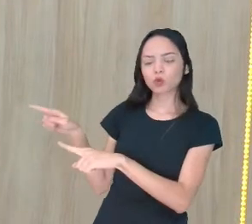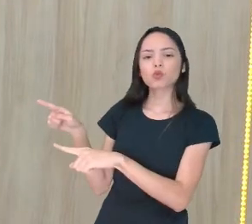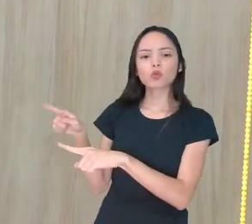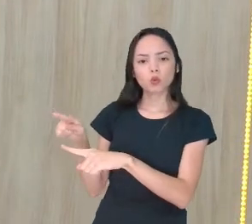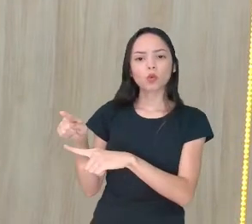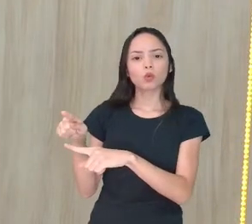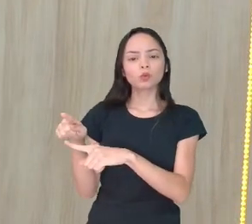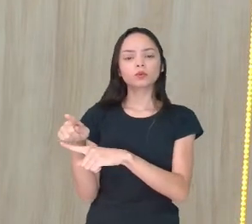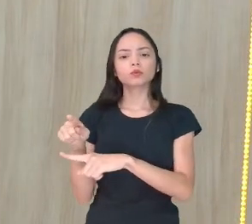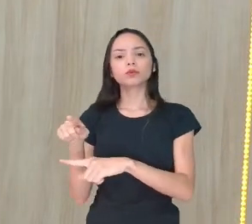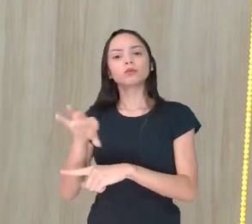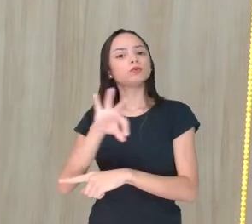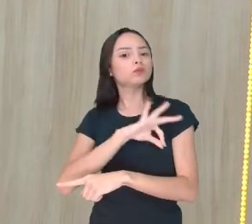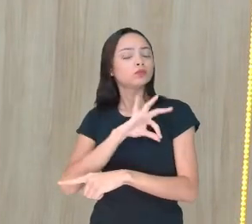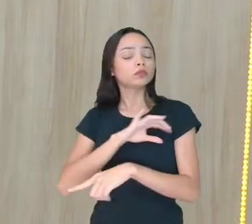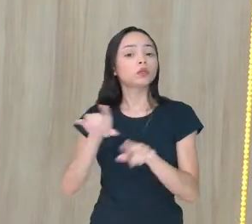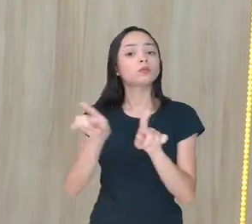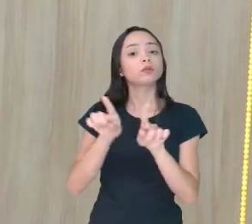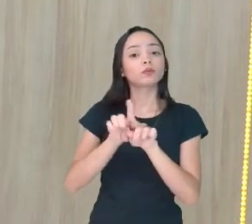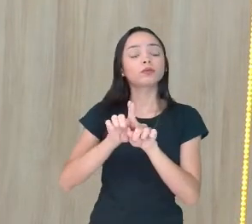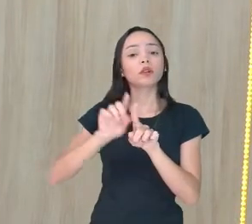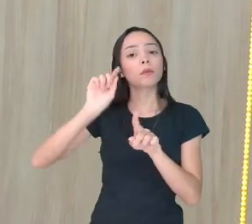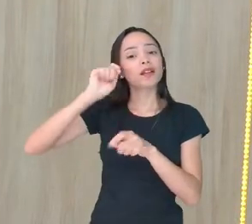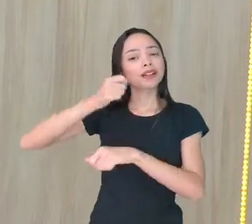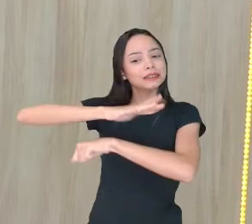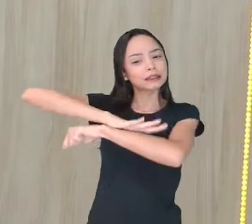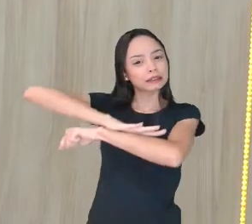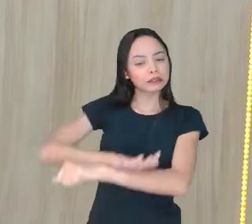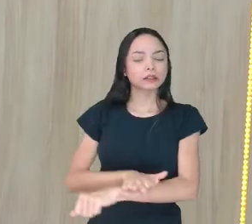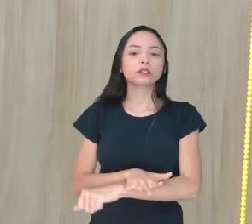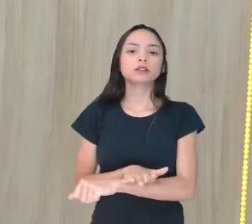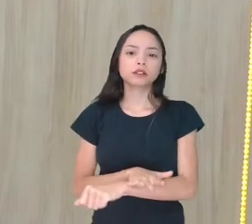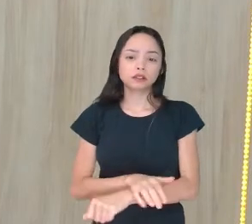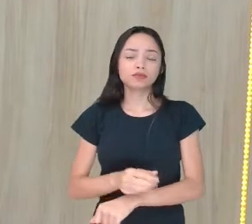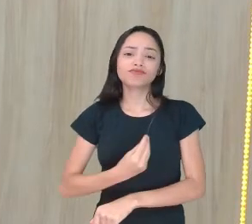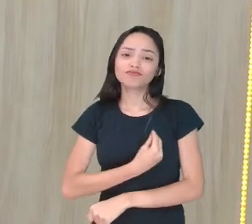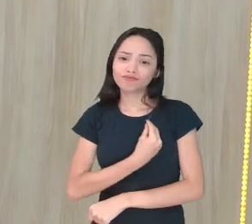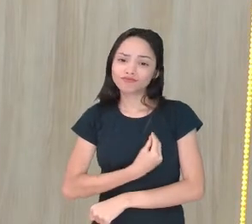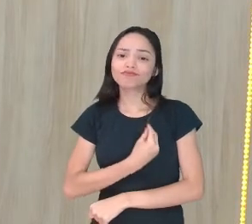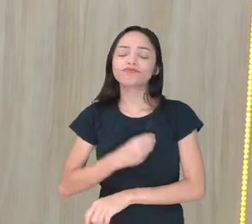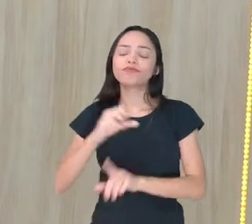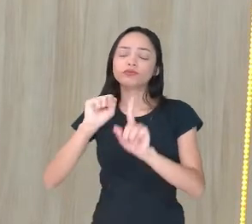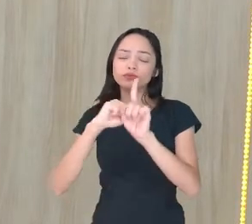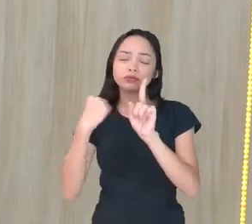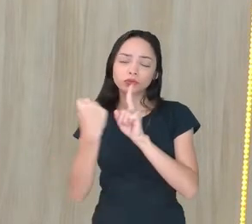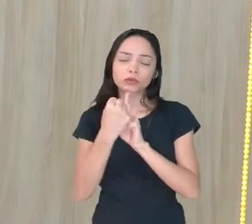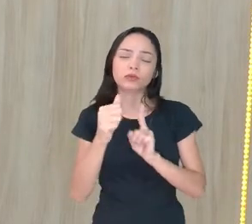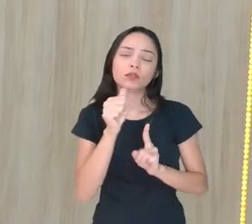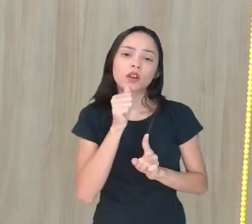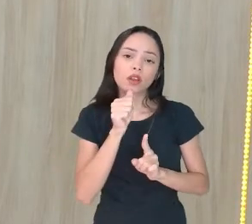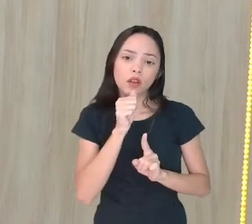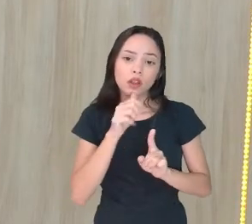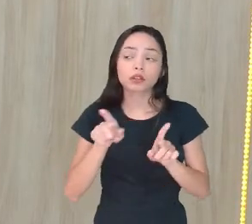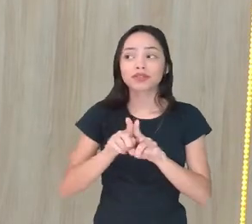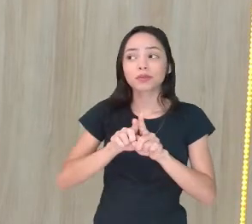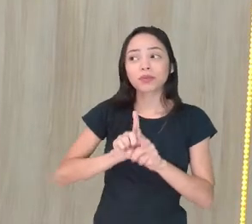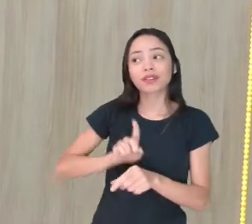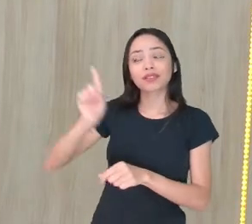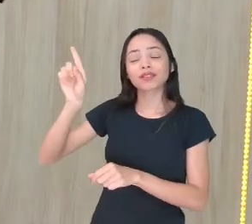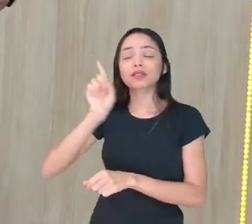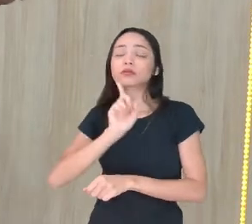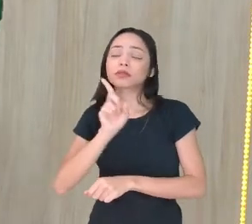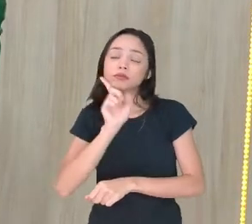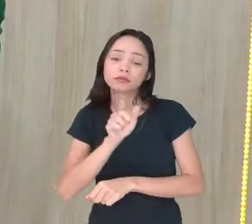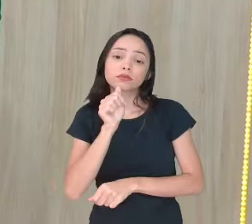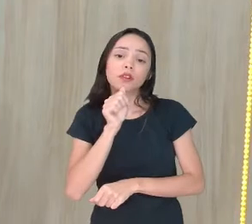né, que ainda se manifesta de forma presente na sociedade norte-americana.